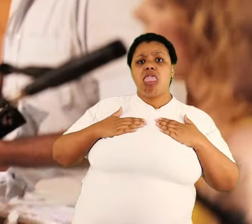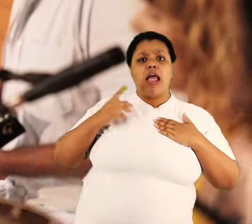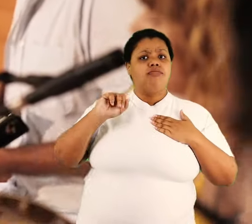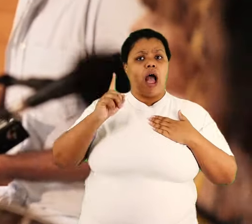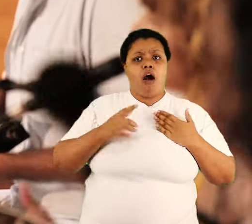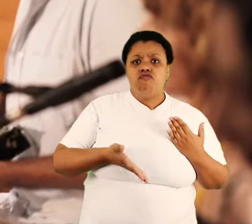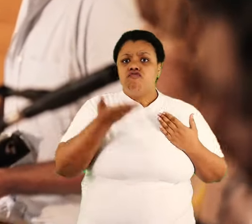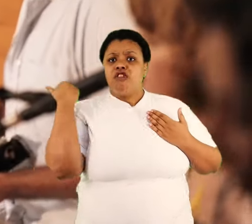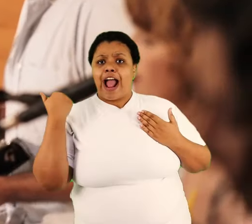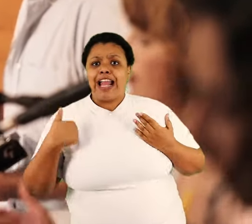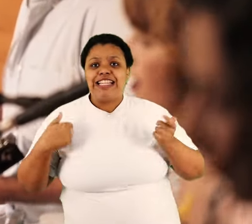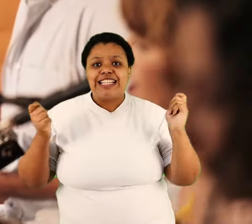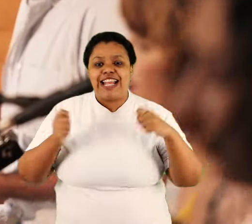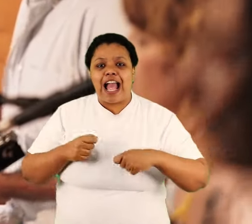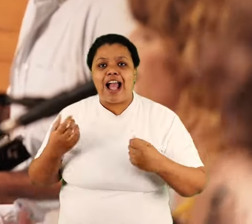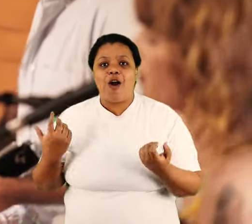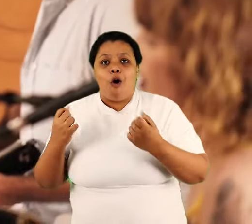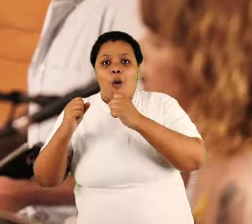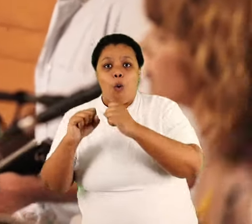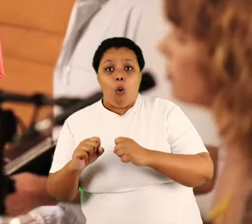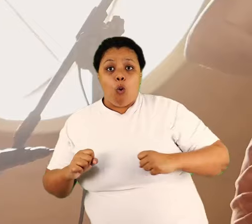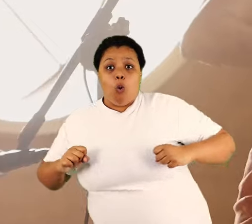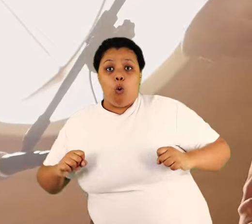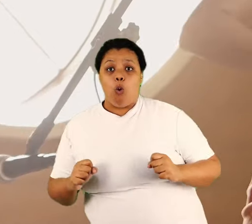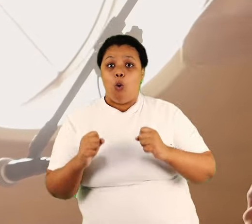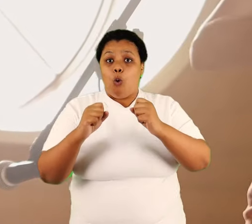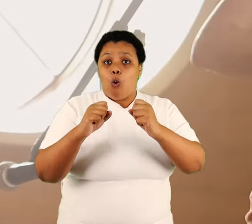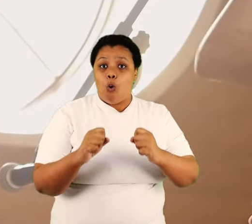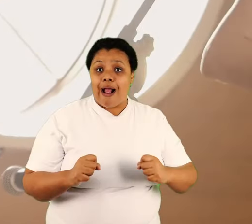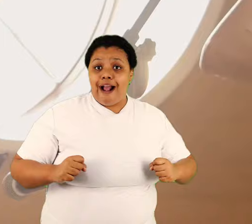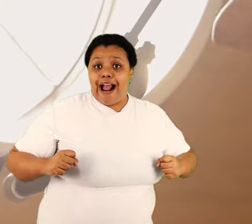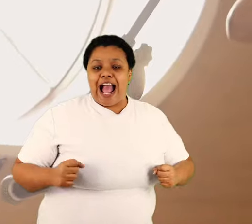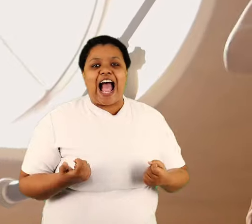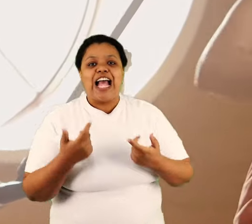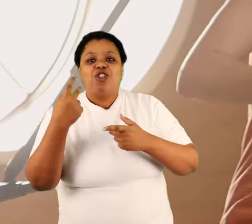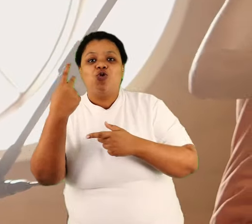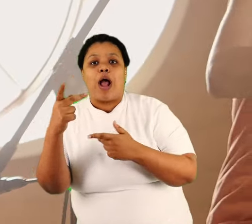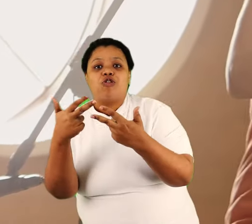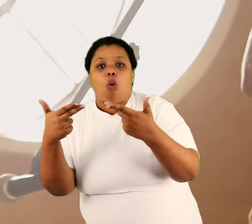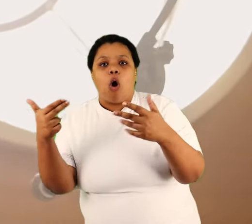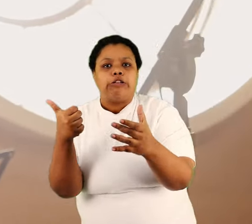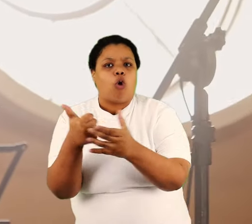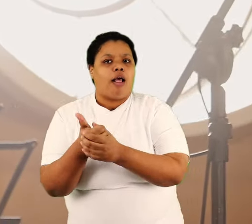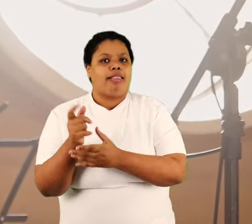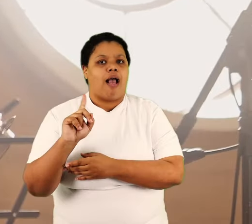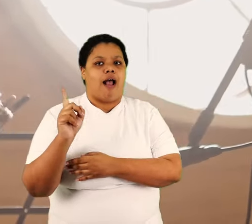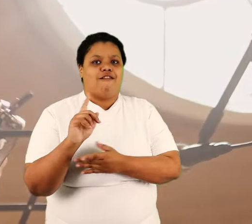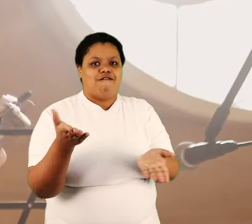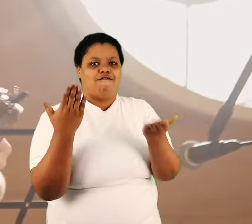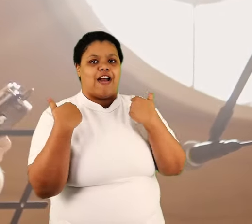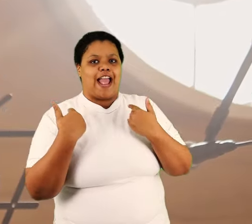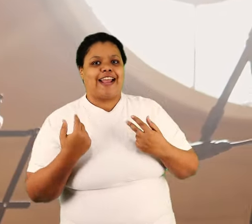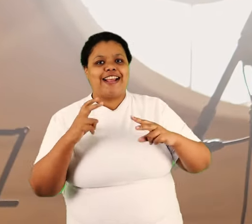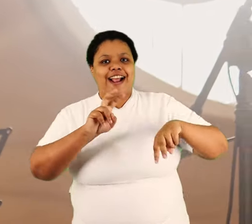calunga, não esquece esse teu patua. E gira, e gira,